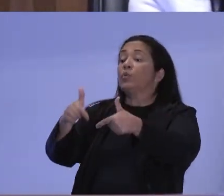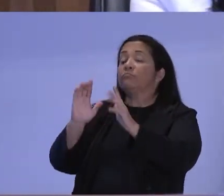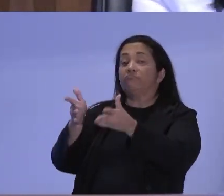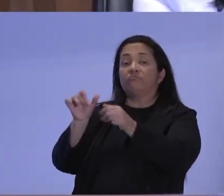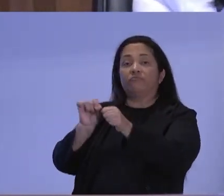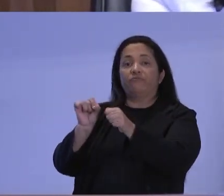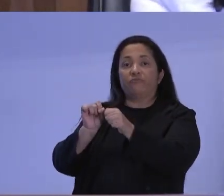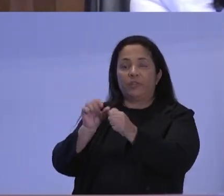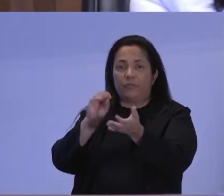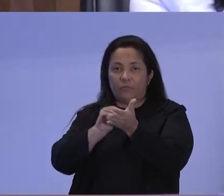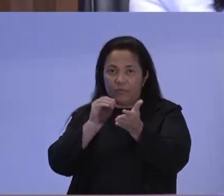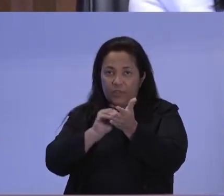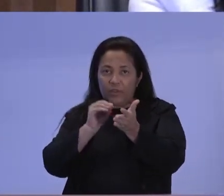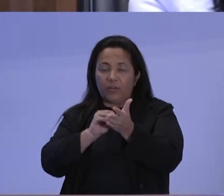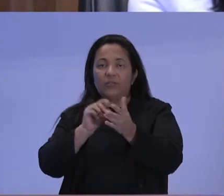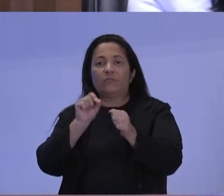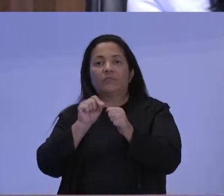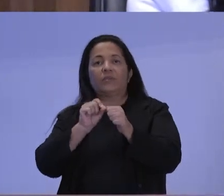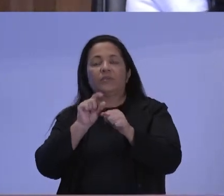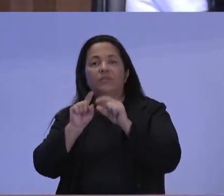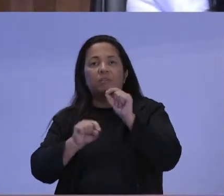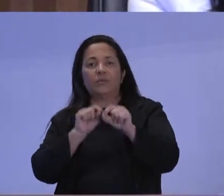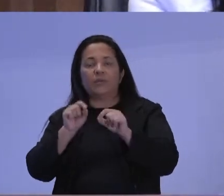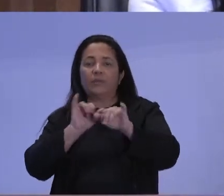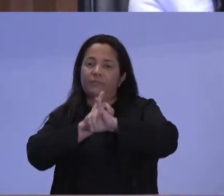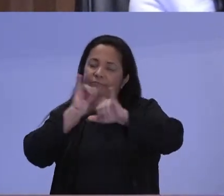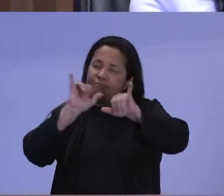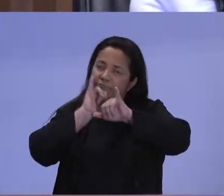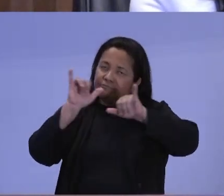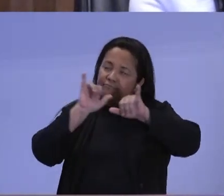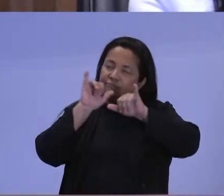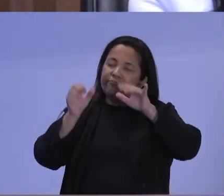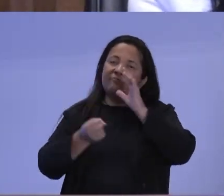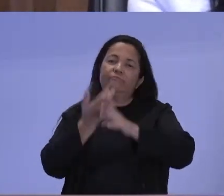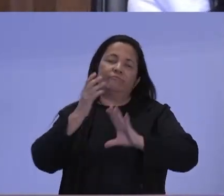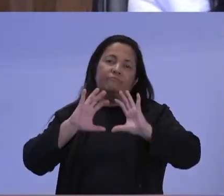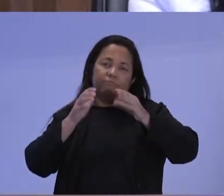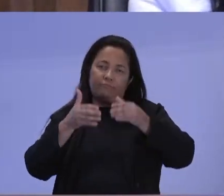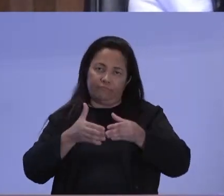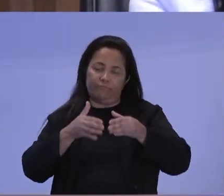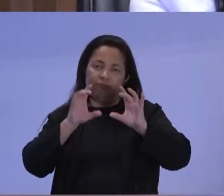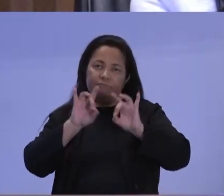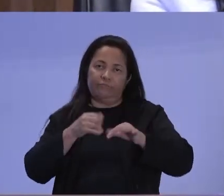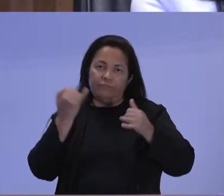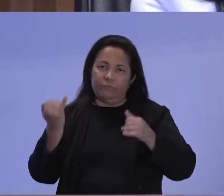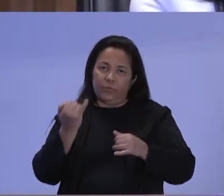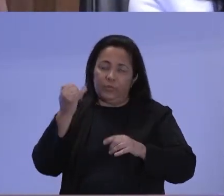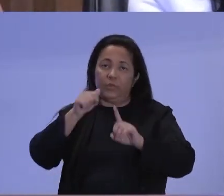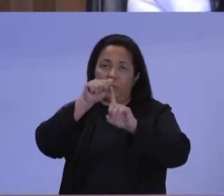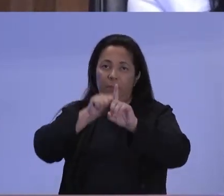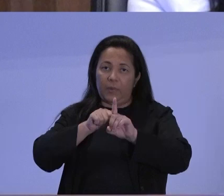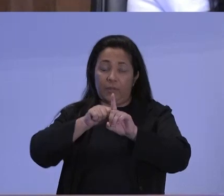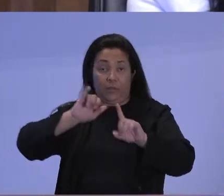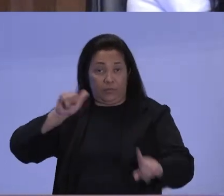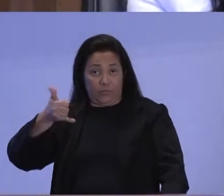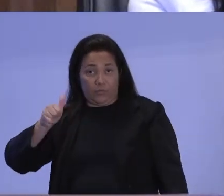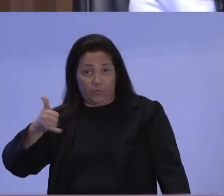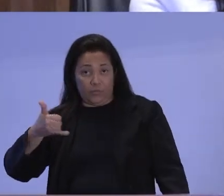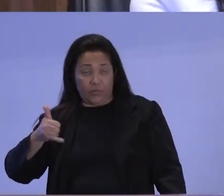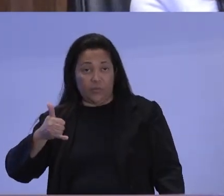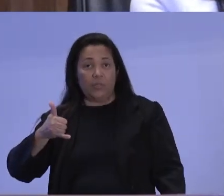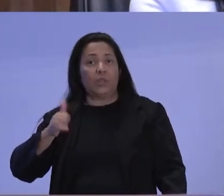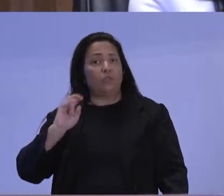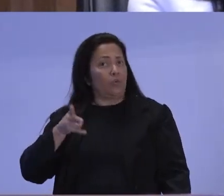pode atingir grupos específicos através de campanhas. Eu acho que isso é muito importante. O janeiro, obviamente, como outros